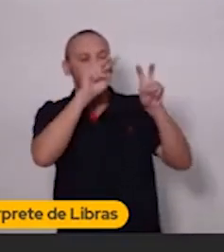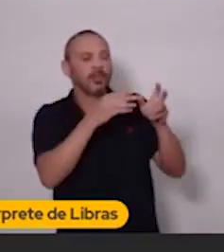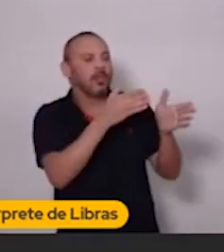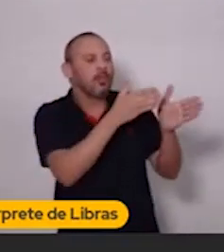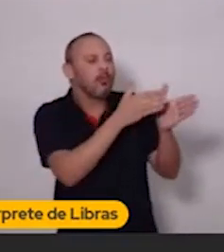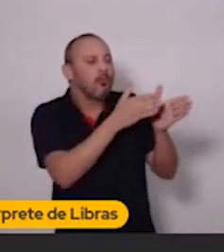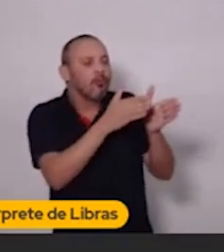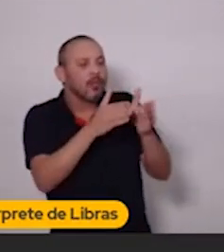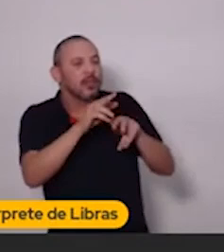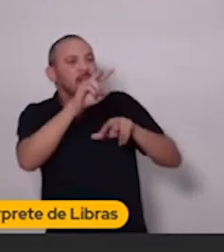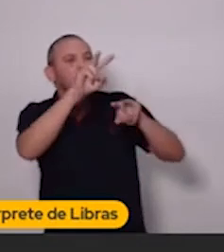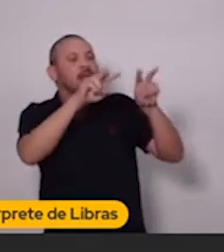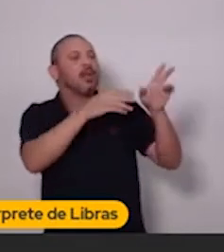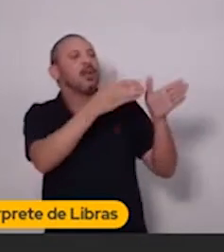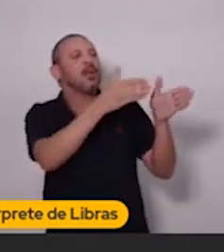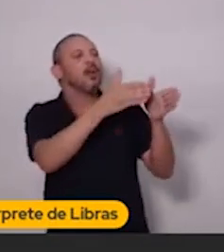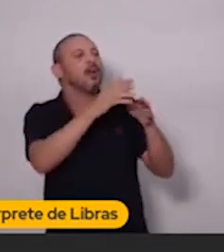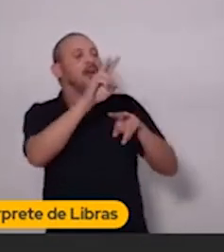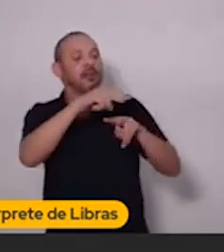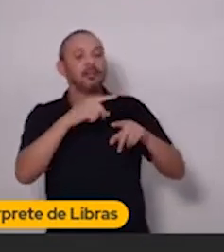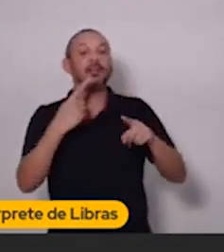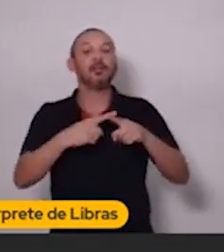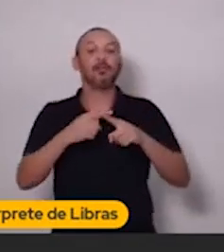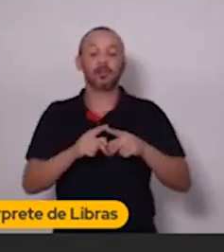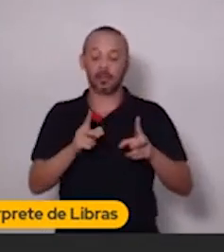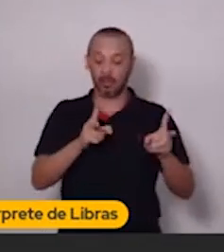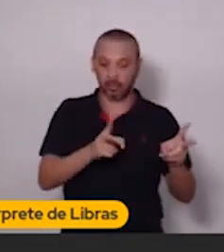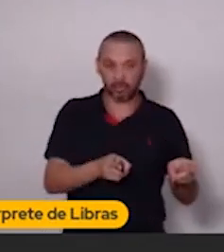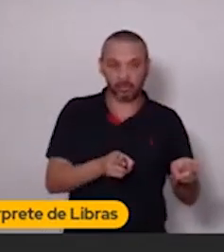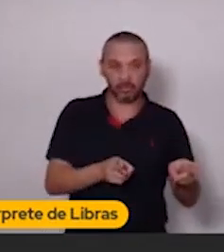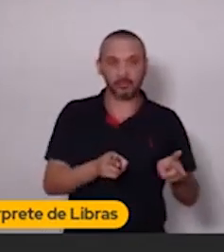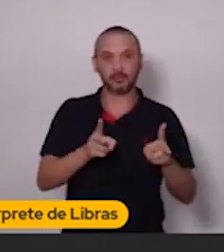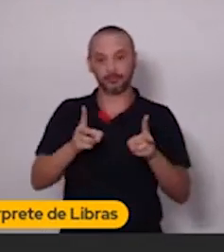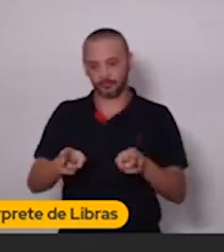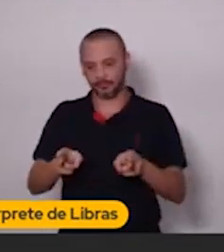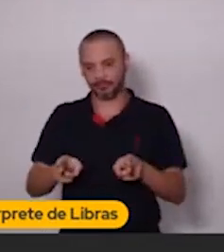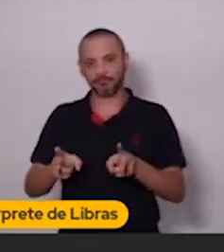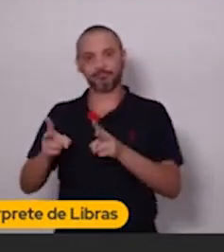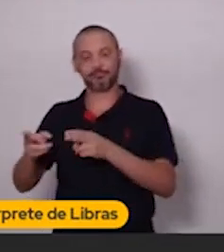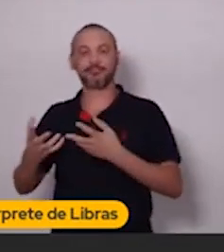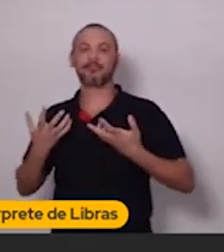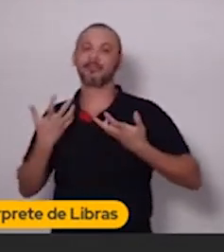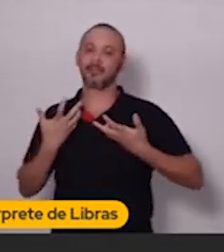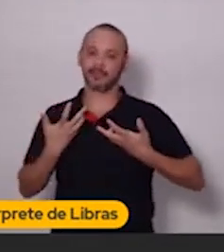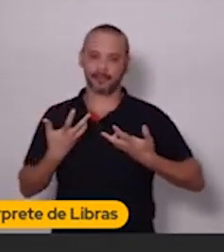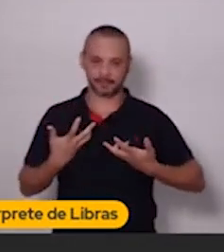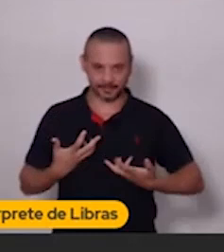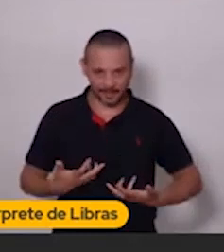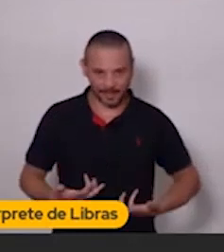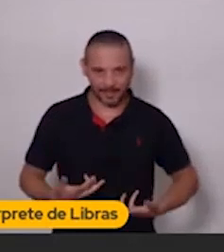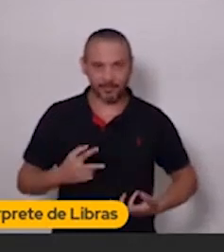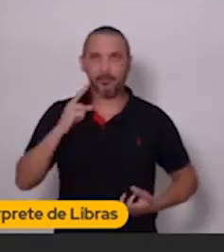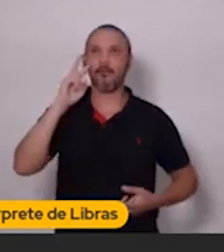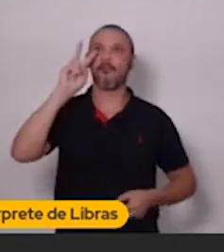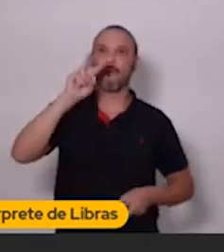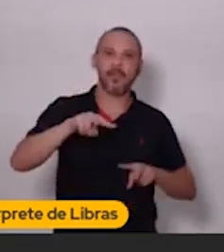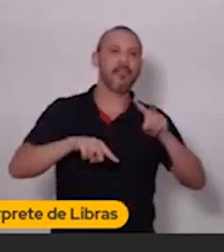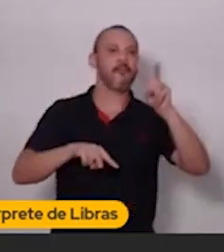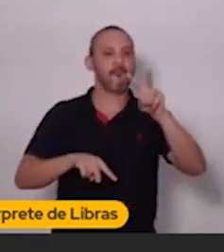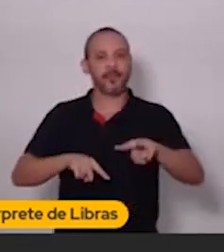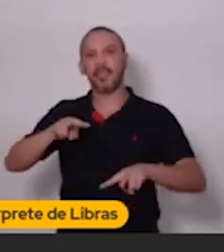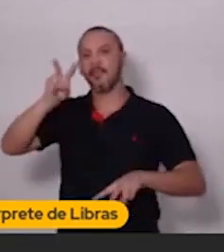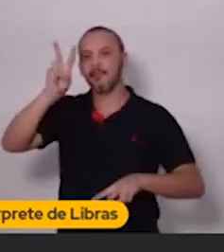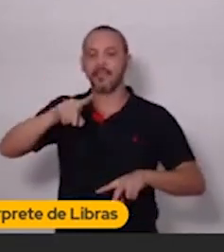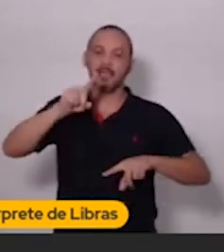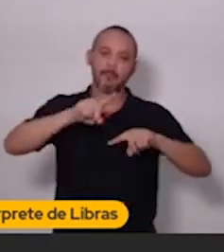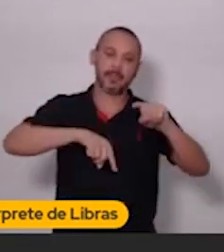frescos. A edição é um processo muito cansativo. Você fica de saco cheio de ouvir aquele mesmo material e de ler aquelas